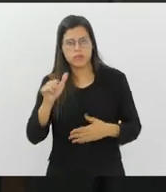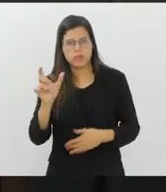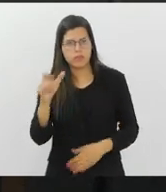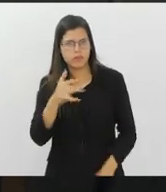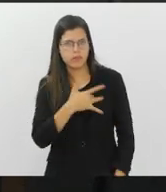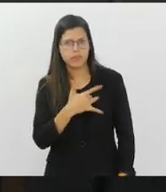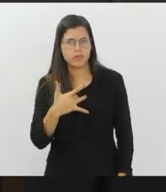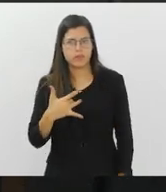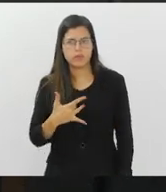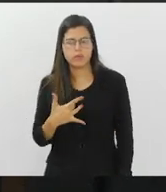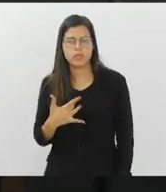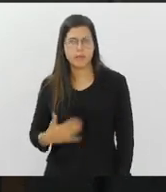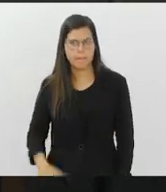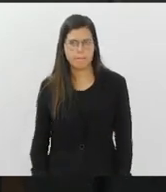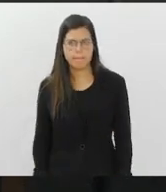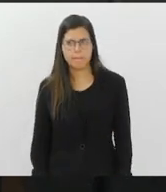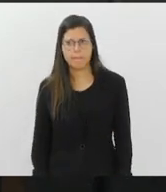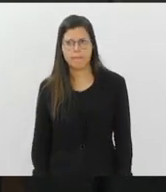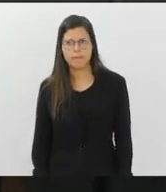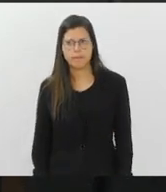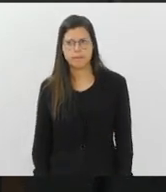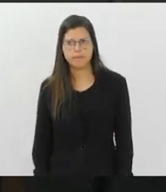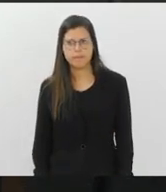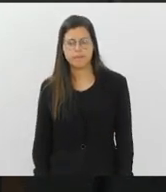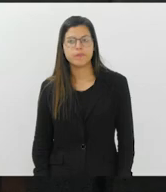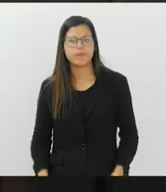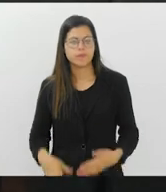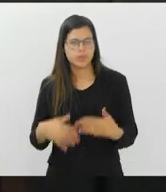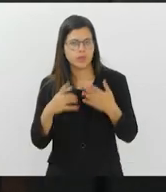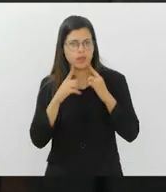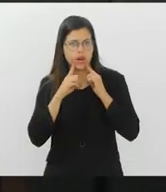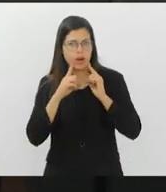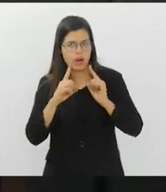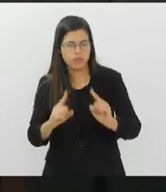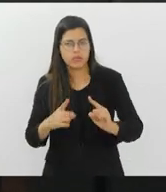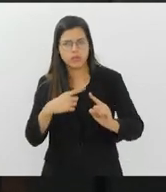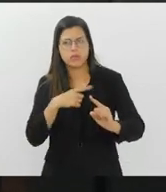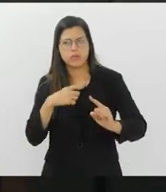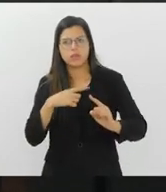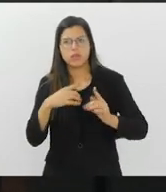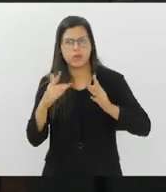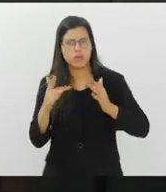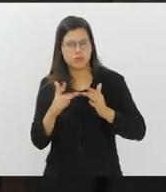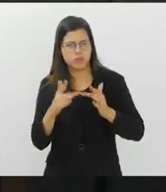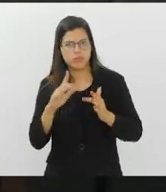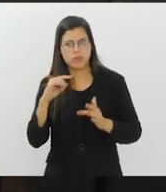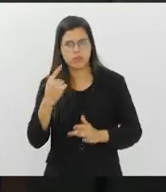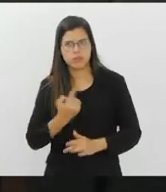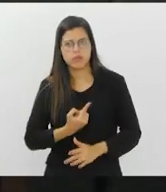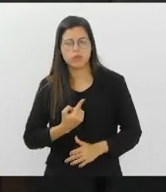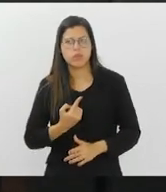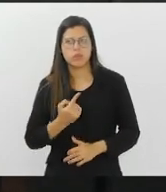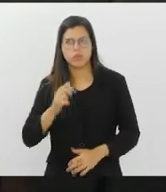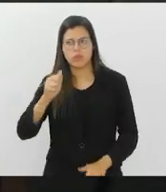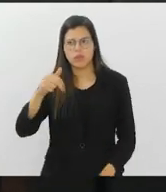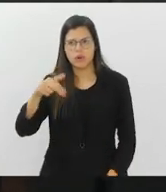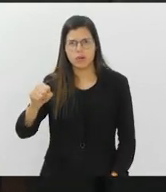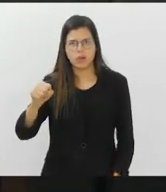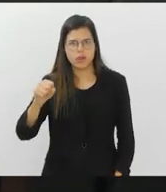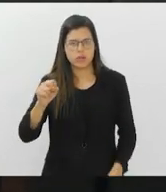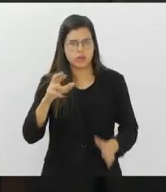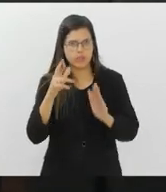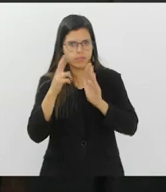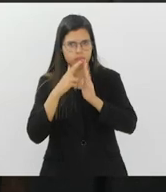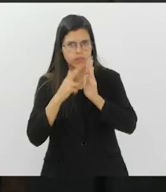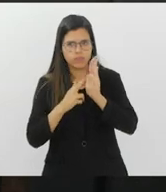os beneficiários. Então, qualquer reclamação que tenha, que entre em contato conosco, que entre em contato com a agência. Com relação às regras